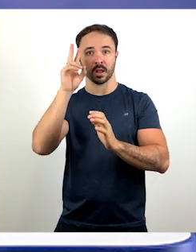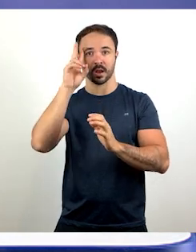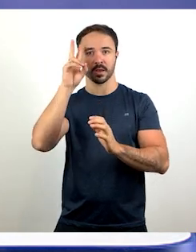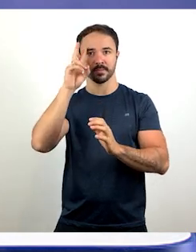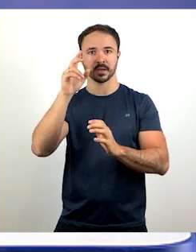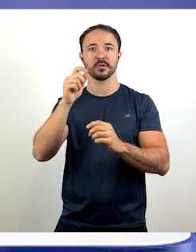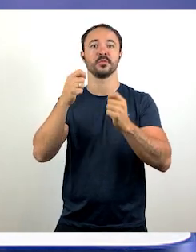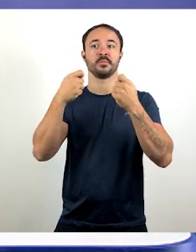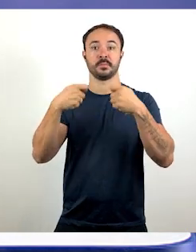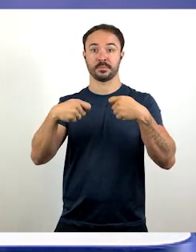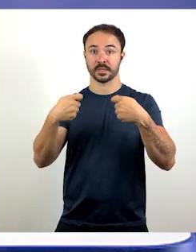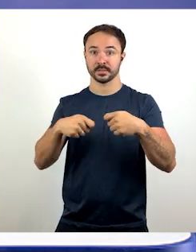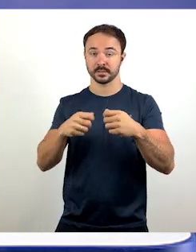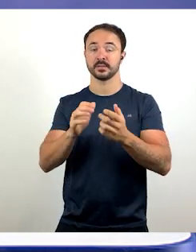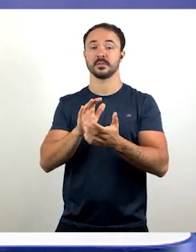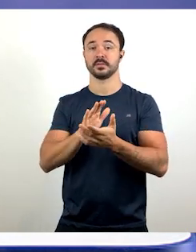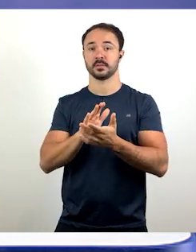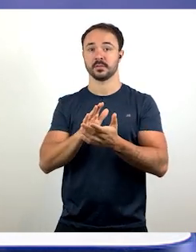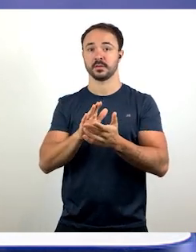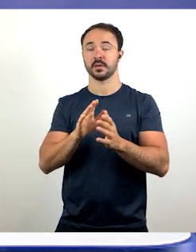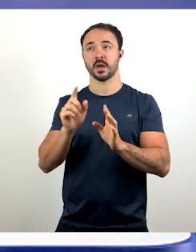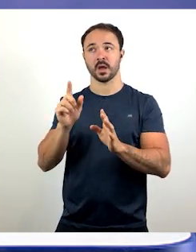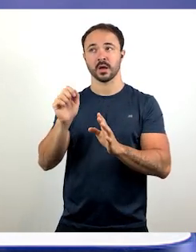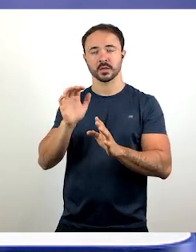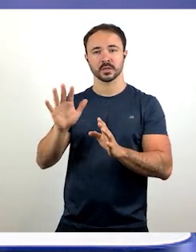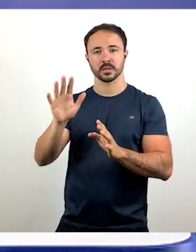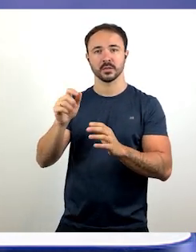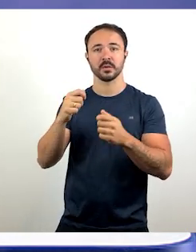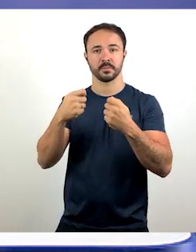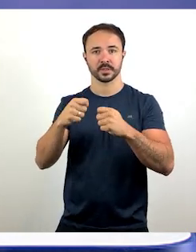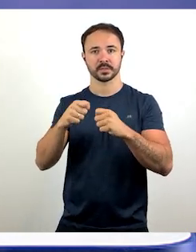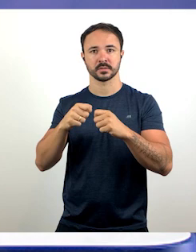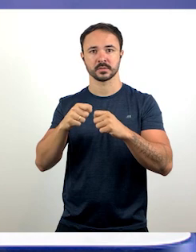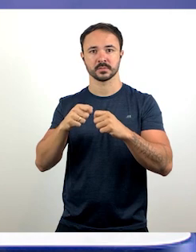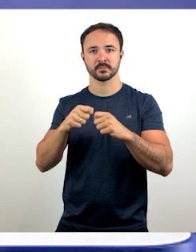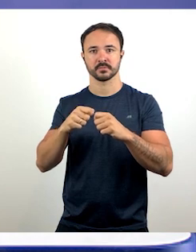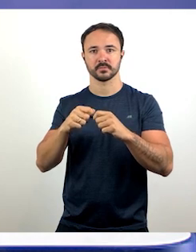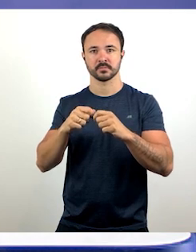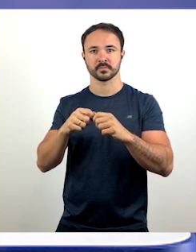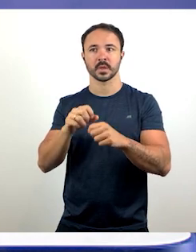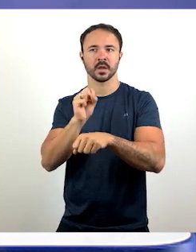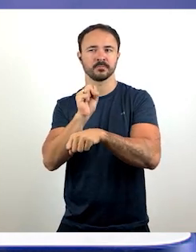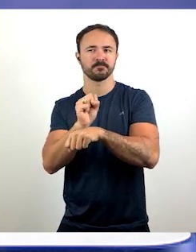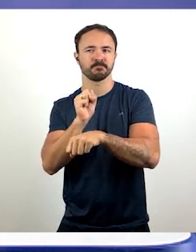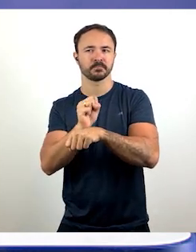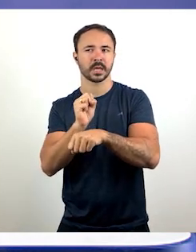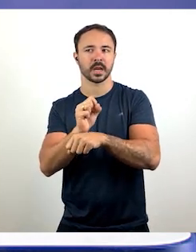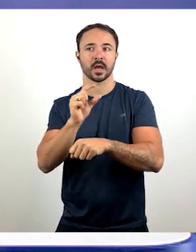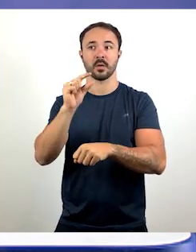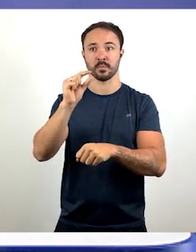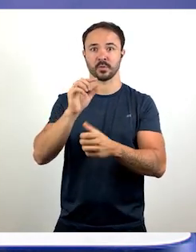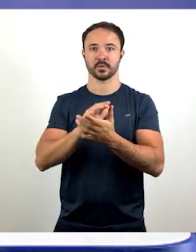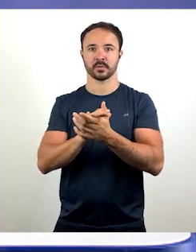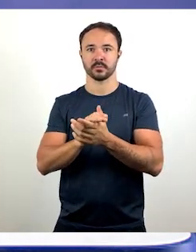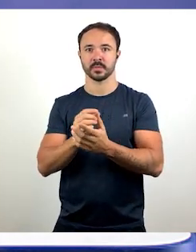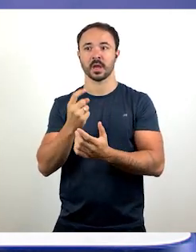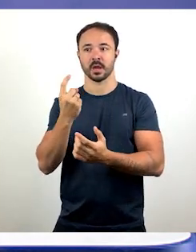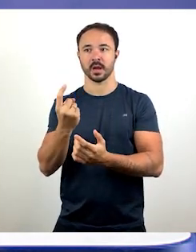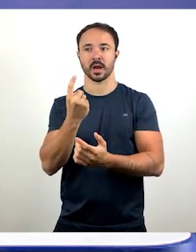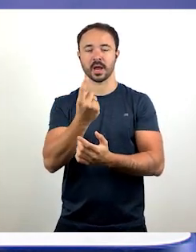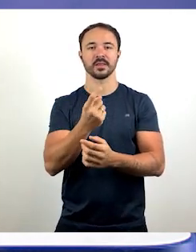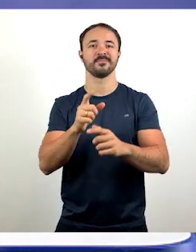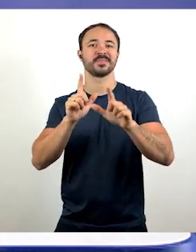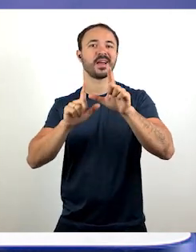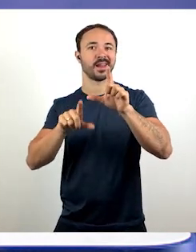Lembrando que sempre tem que ter um pouquinho de essa pouca distância entre uma letra e outra para que